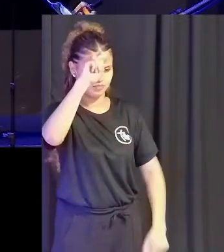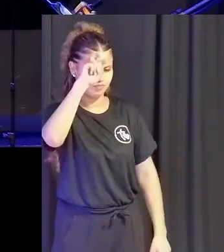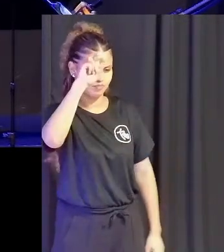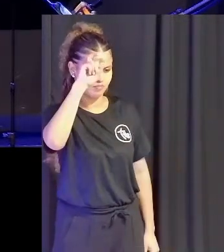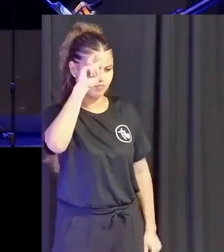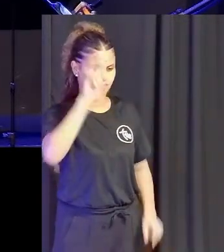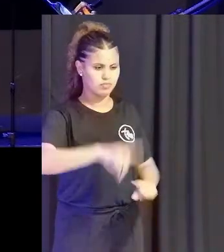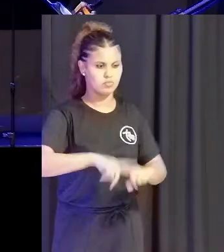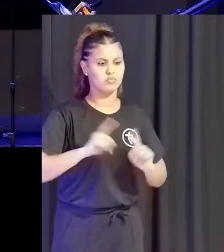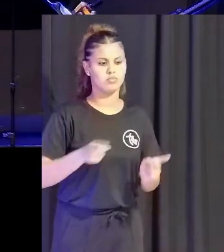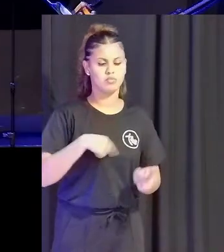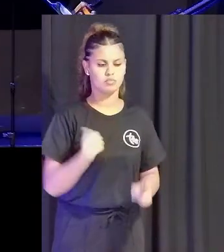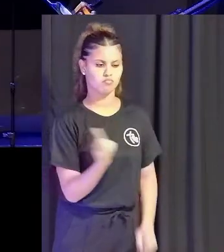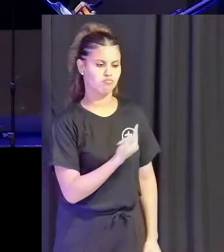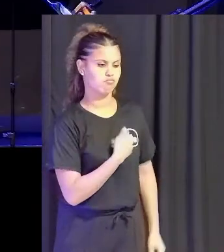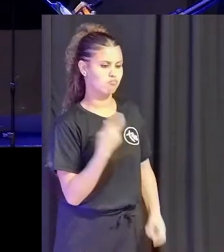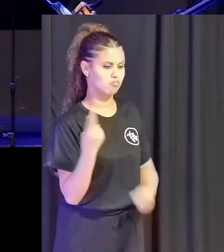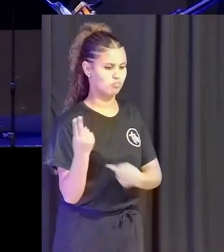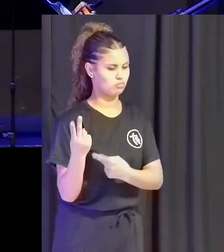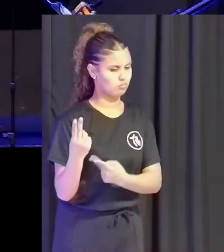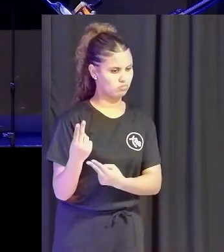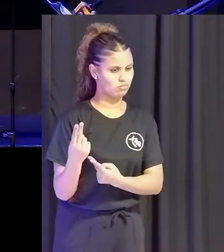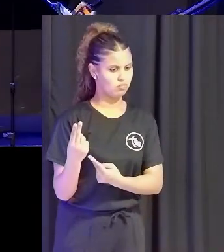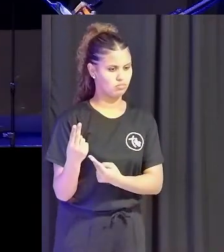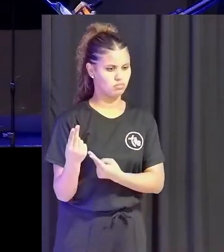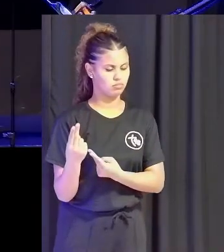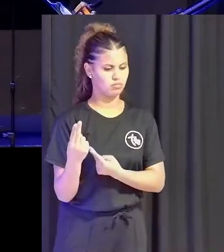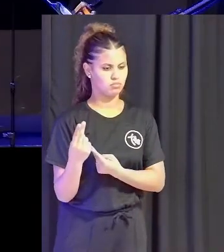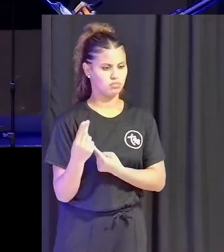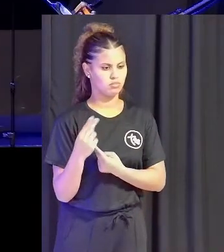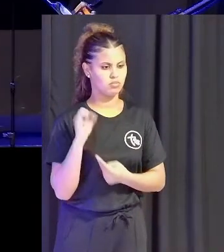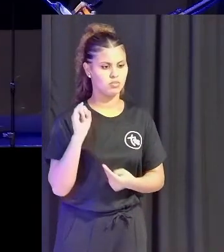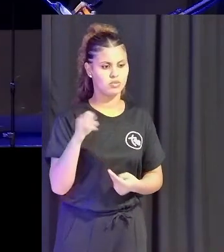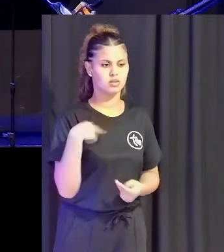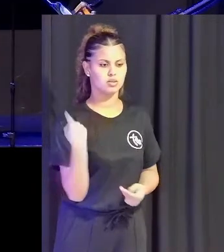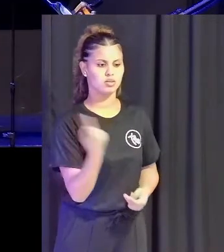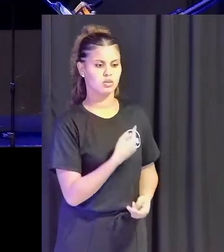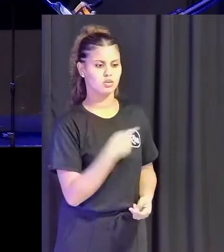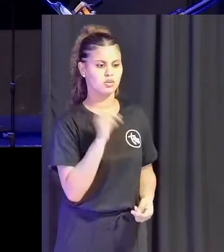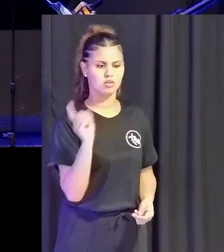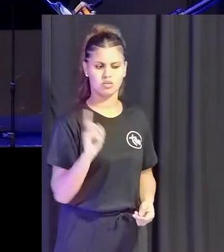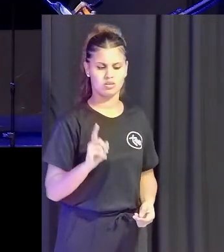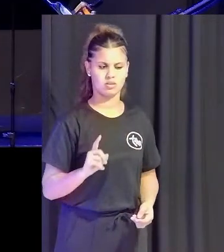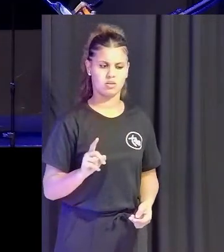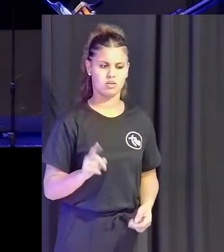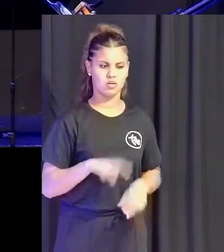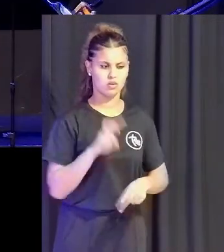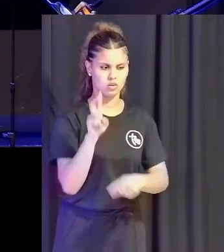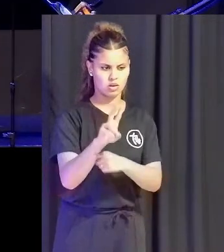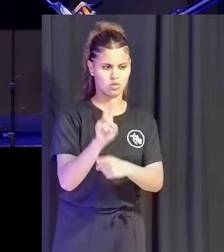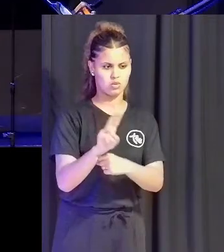nós descuidamos e esquecemos do que Jesus já fez em nossa vida e está fazendo hoje,